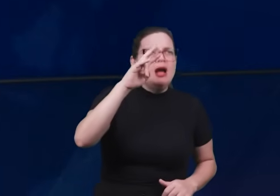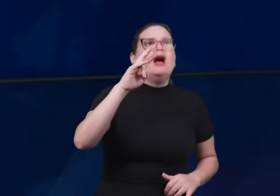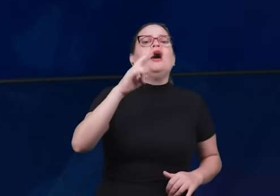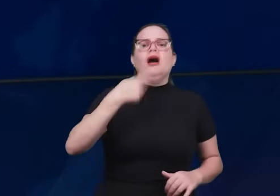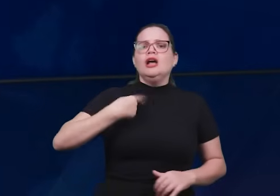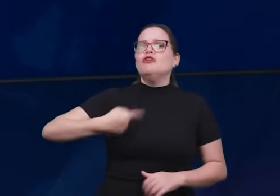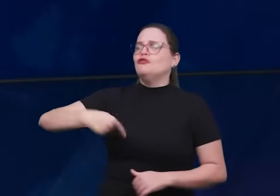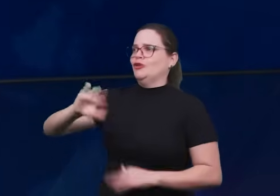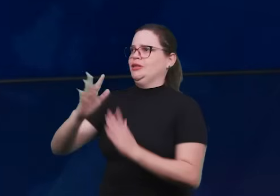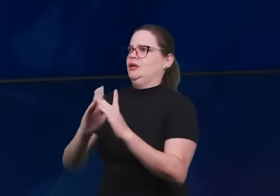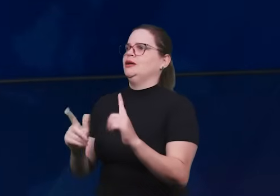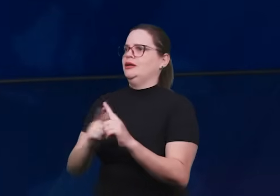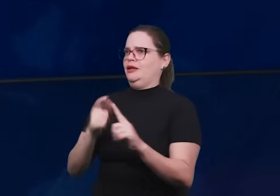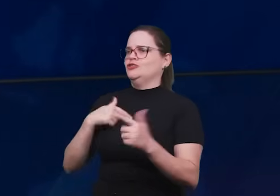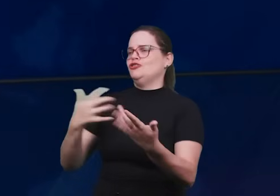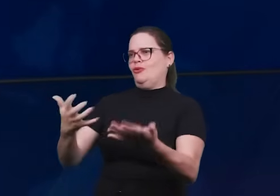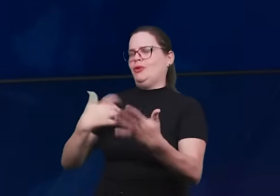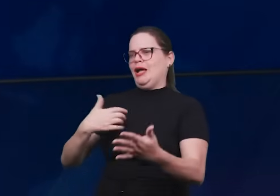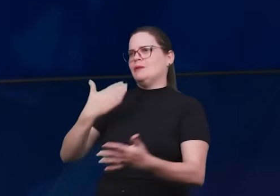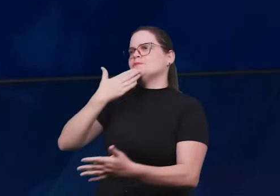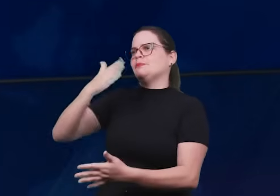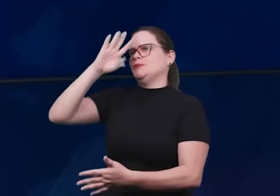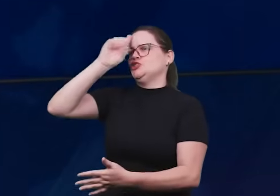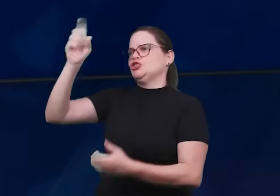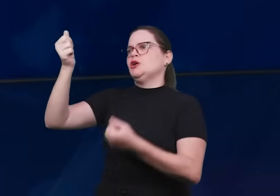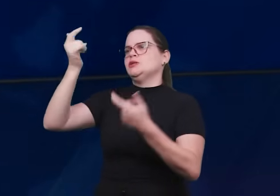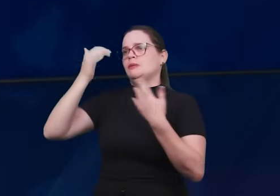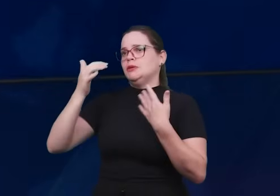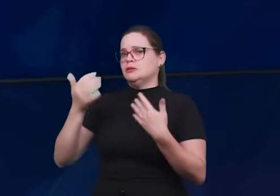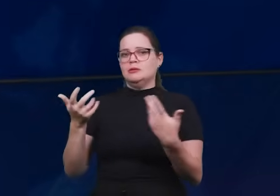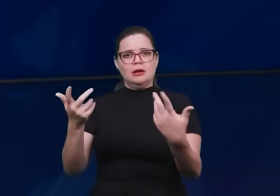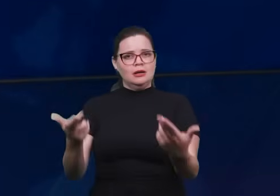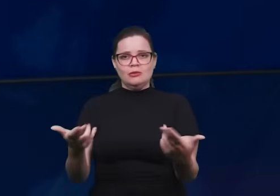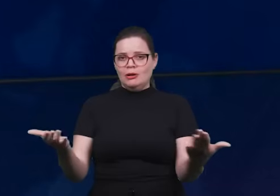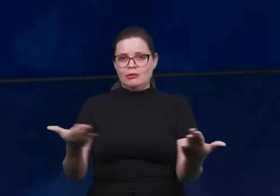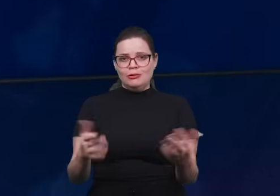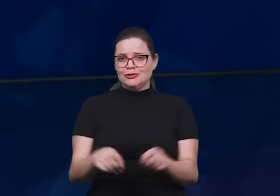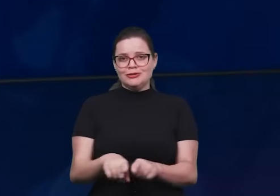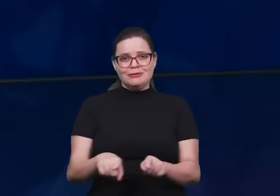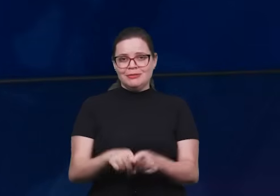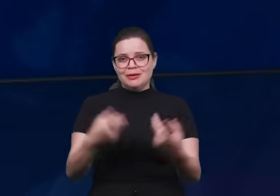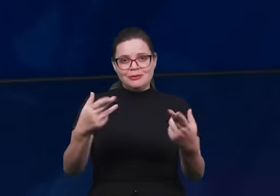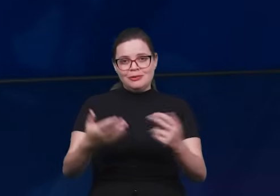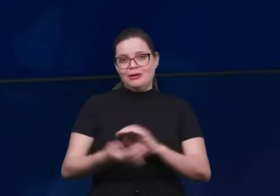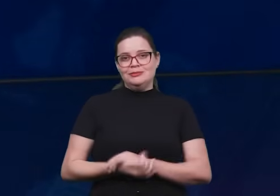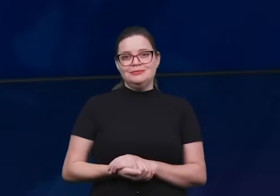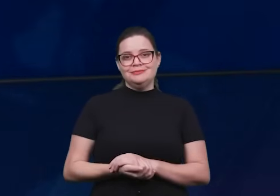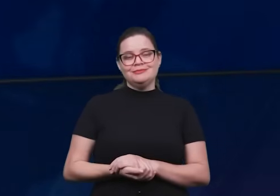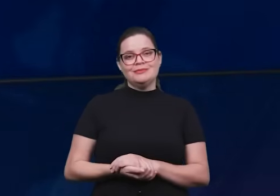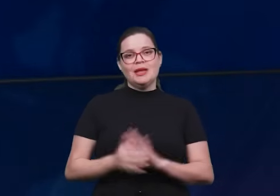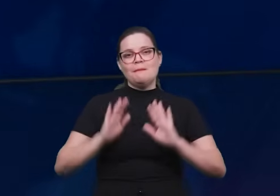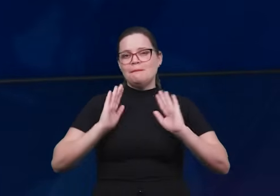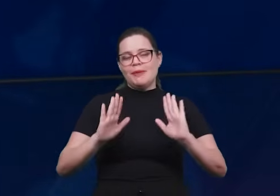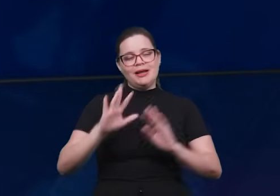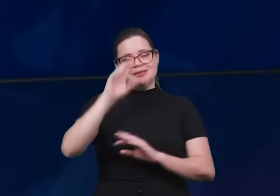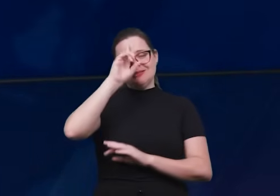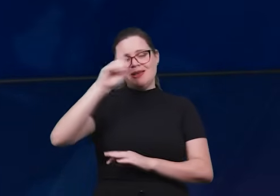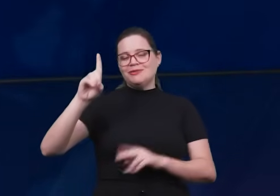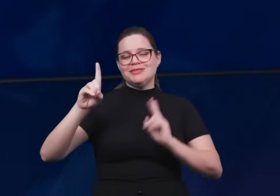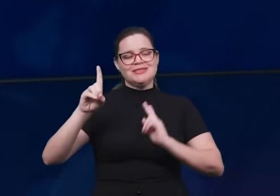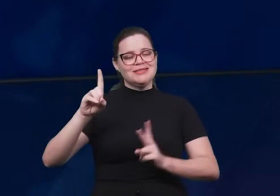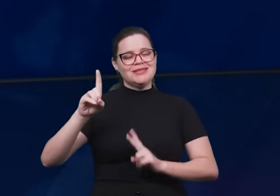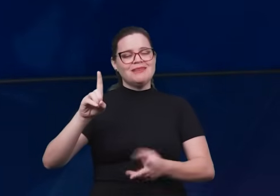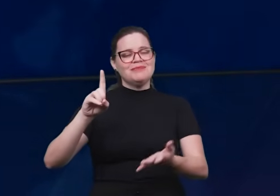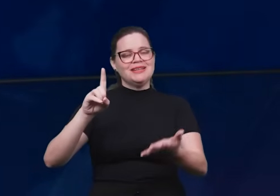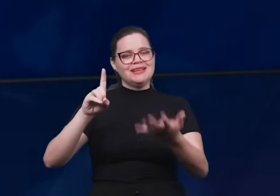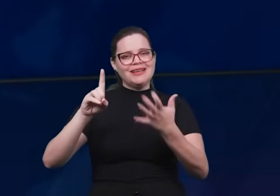buscar o conselho e a direção do Senhor. Hoje também é assim. Todavia, o Senhor está sempre pronto a ouvir